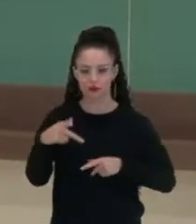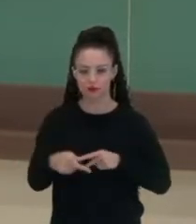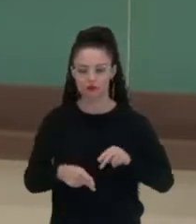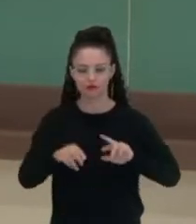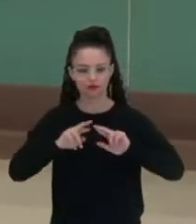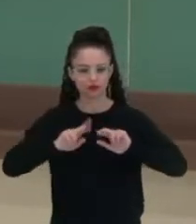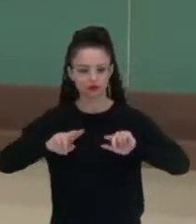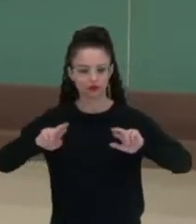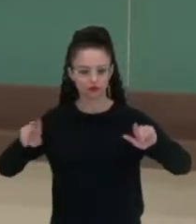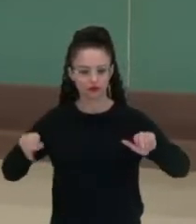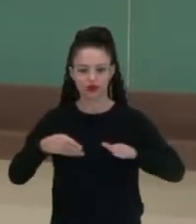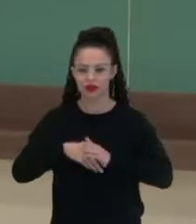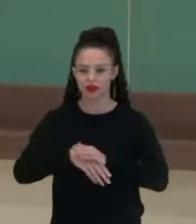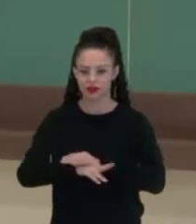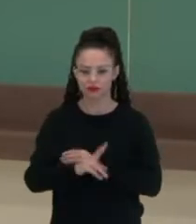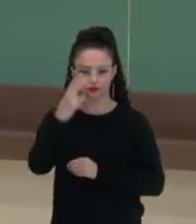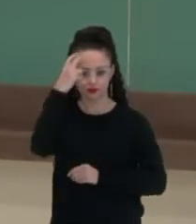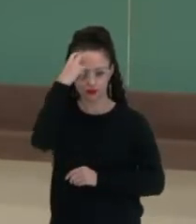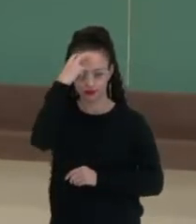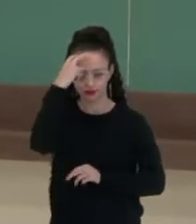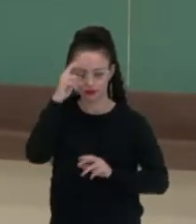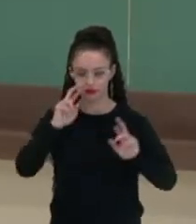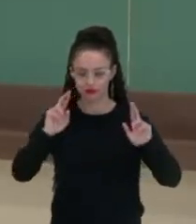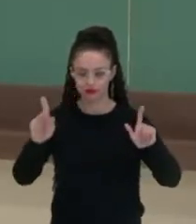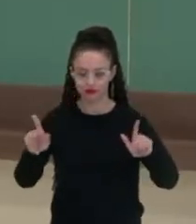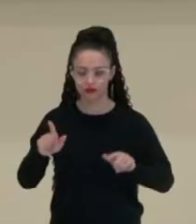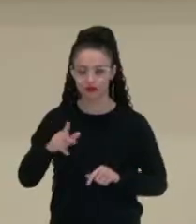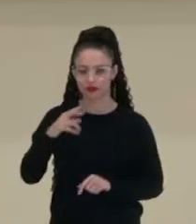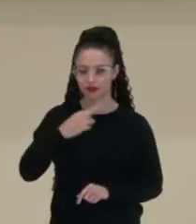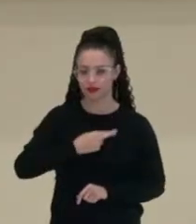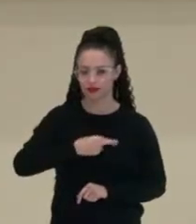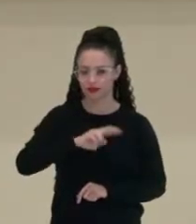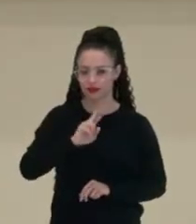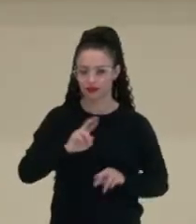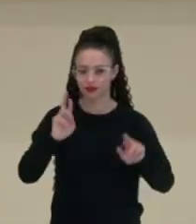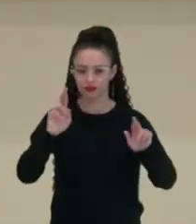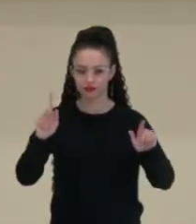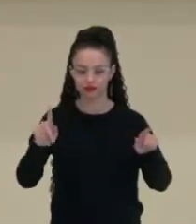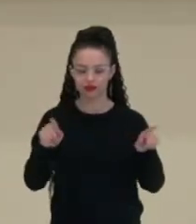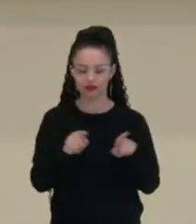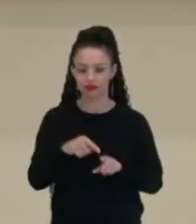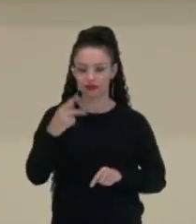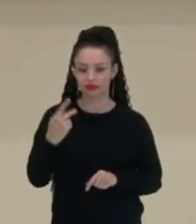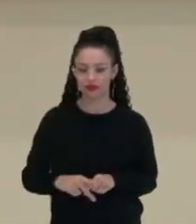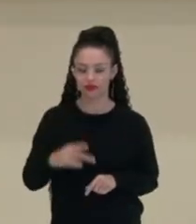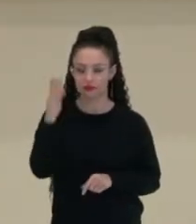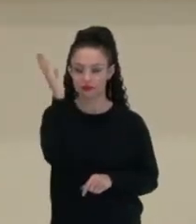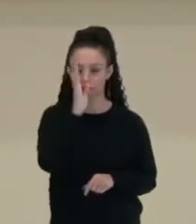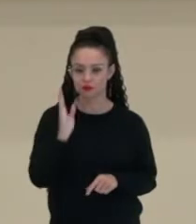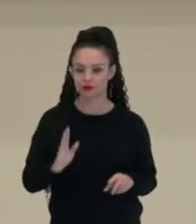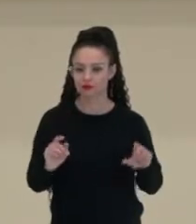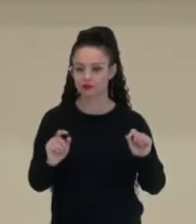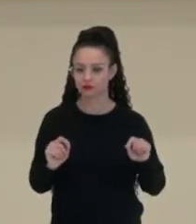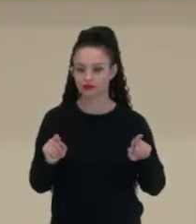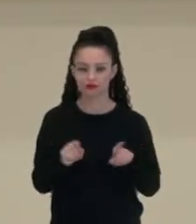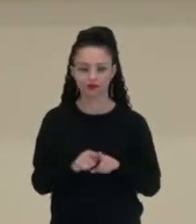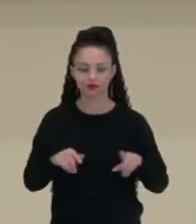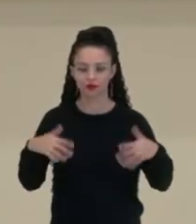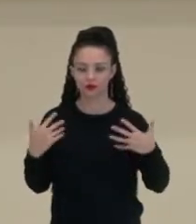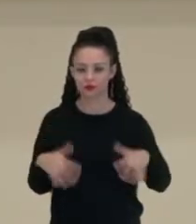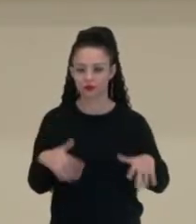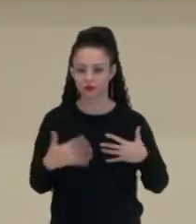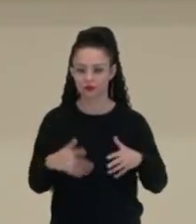Então, hábitos diferentes, culturas diferentes, a questão da religião é diferente. E veio aqui para o nosso país, o Brasil, que também é rico,